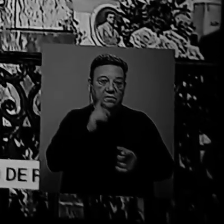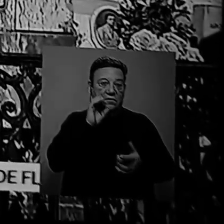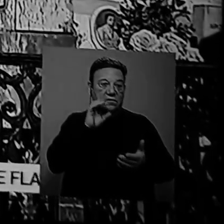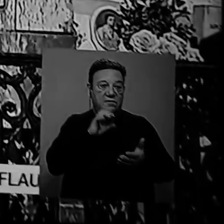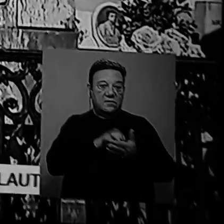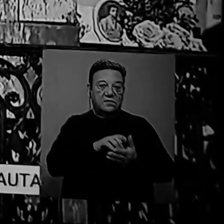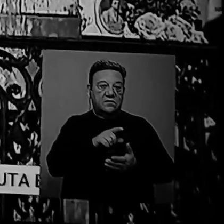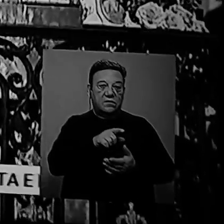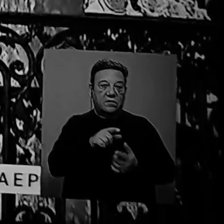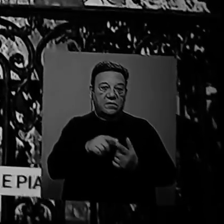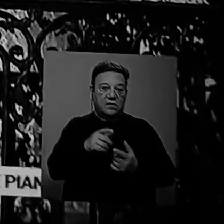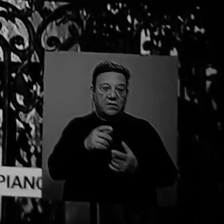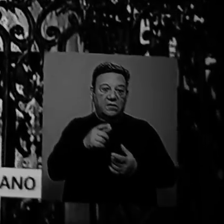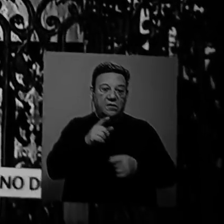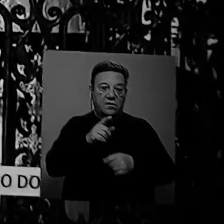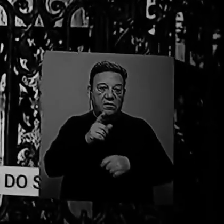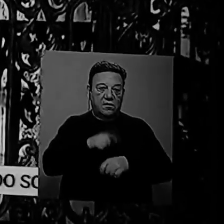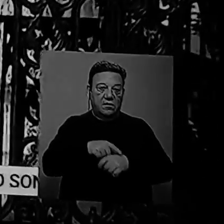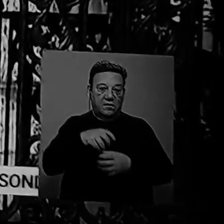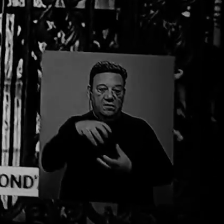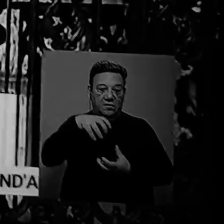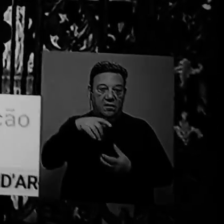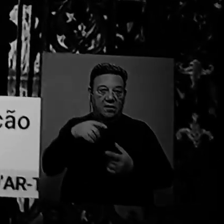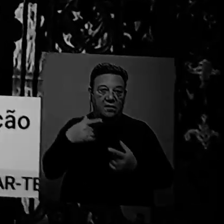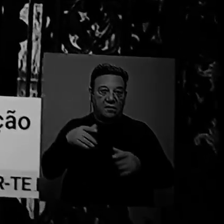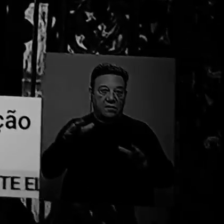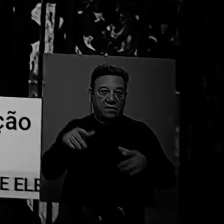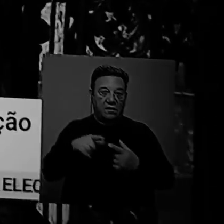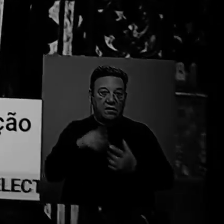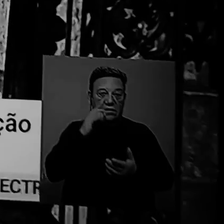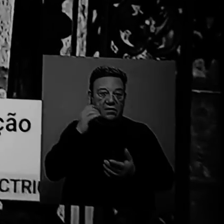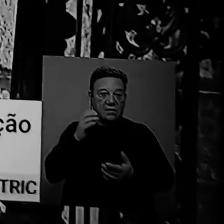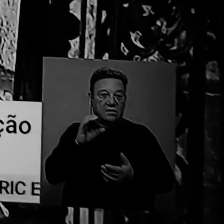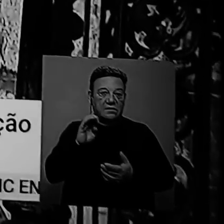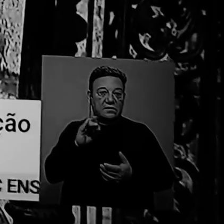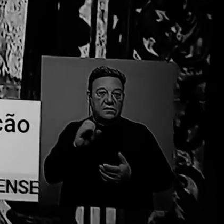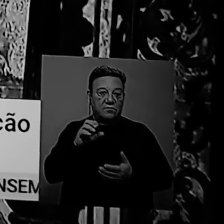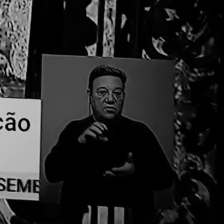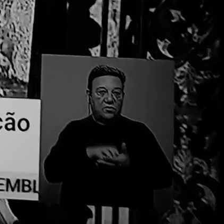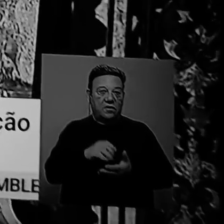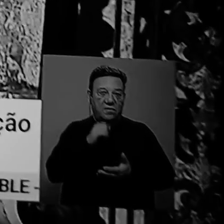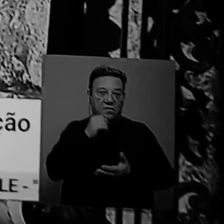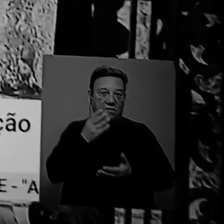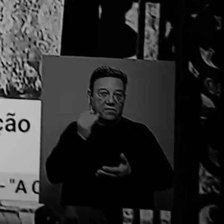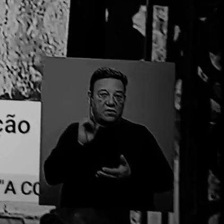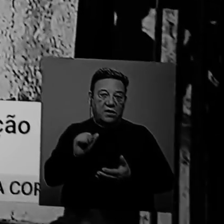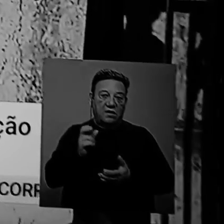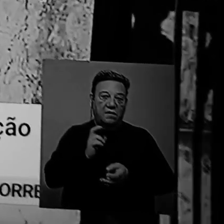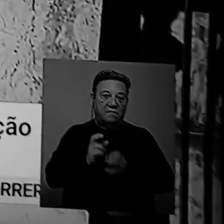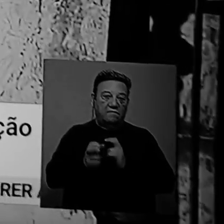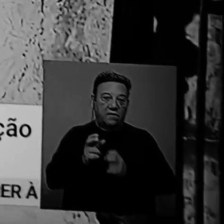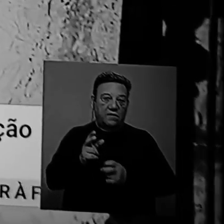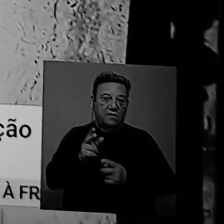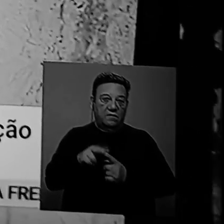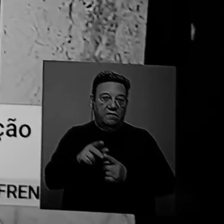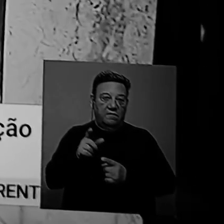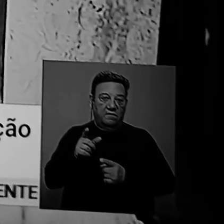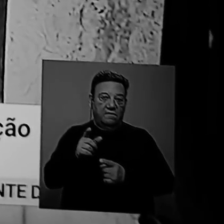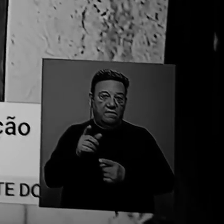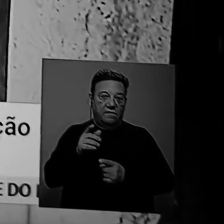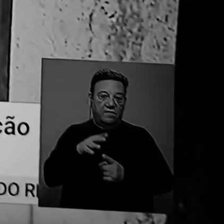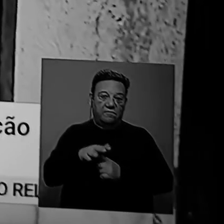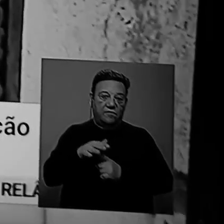símbolo da ampulheta alada, uma simbologia que foi muito vulgarizada da fábrica de Valdosna. A